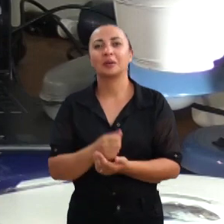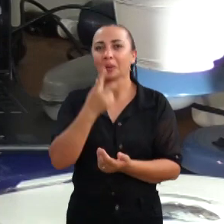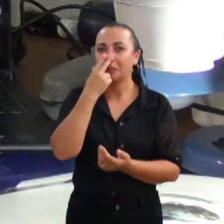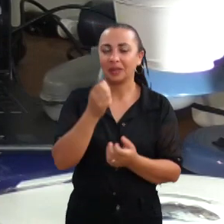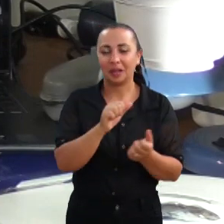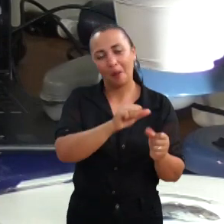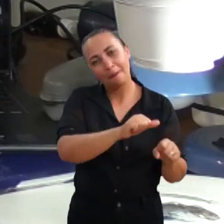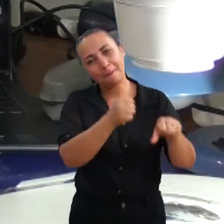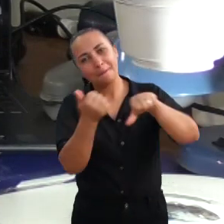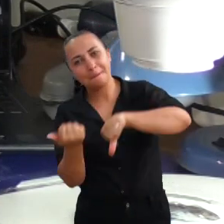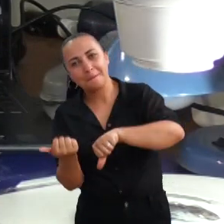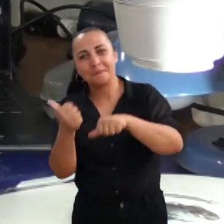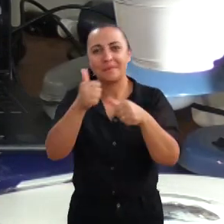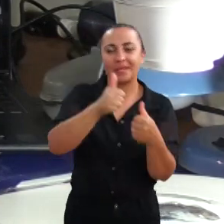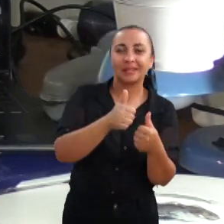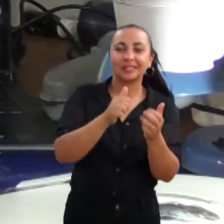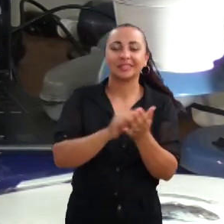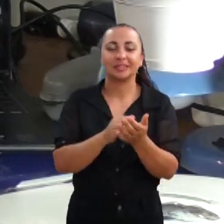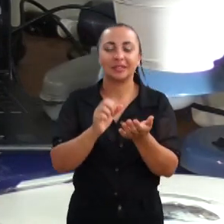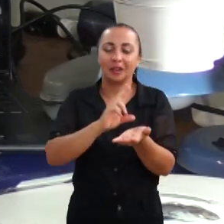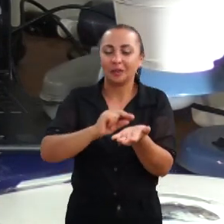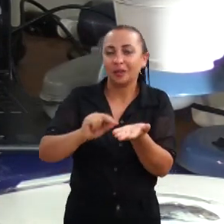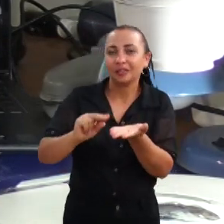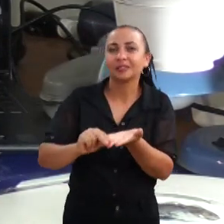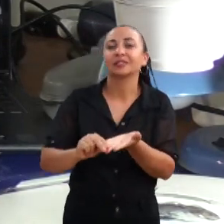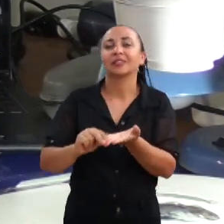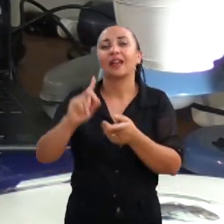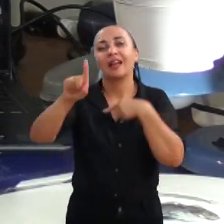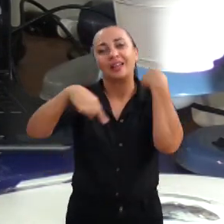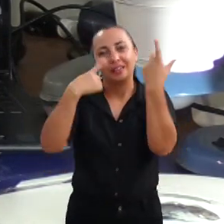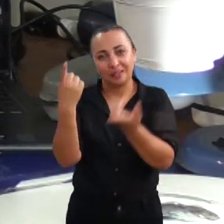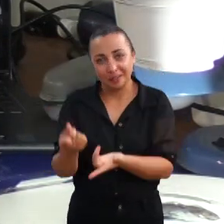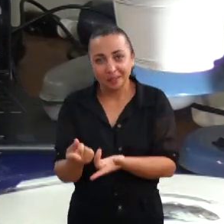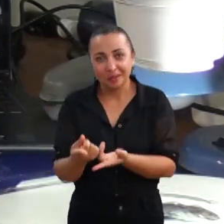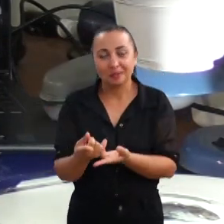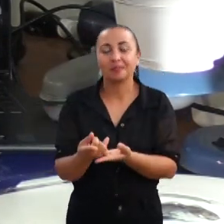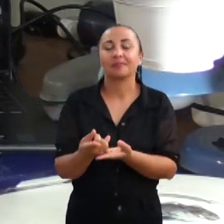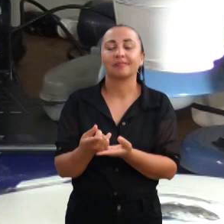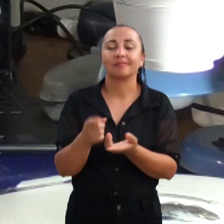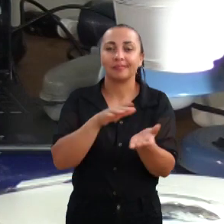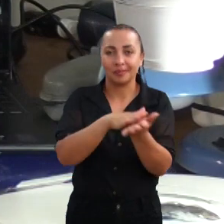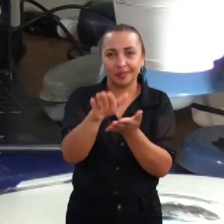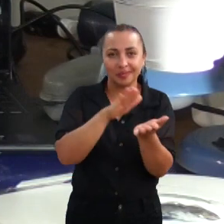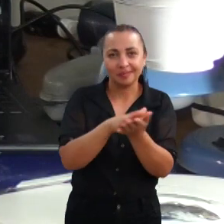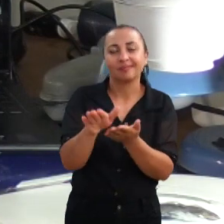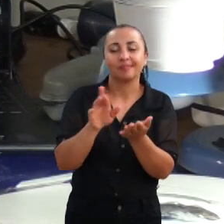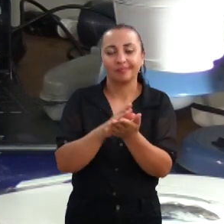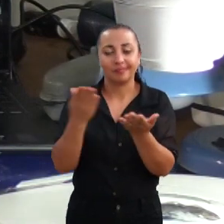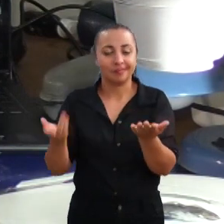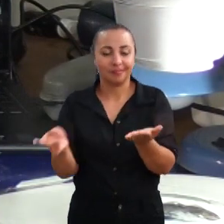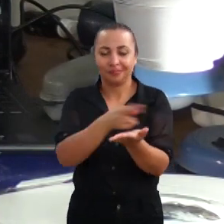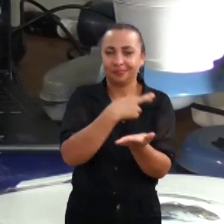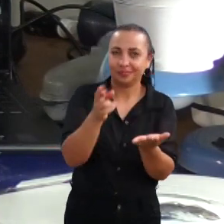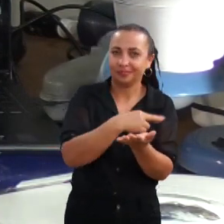né? É tipo um batismo, né? aquele artigo. Né? E aí depois que, que é publicado, né, numa